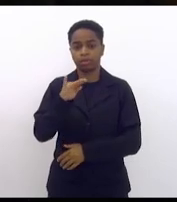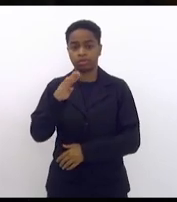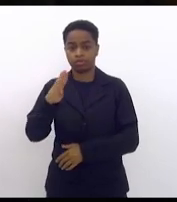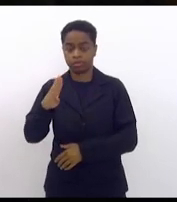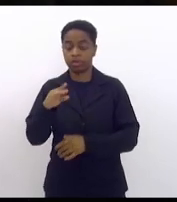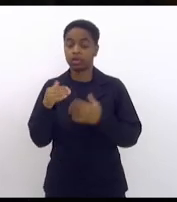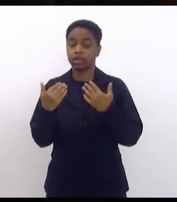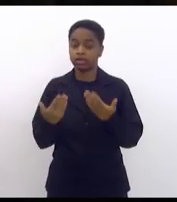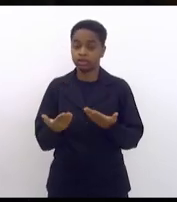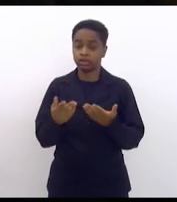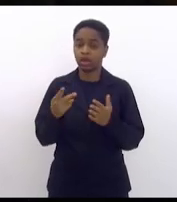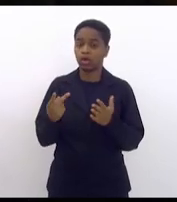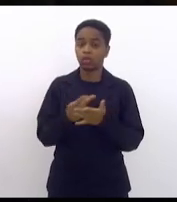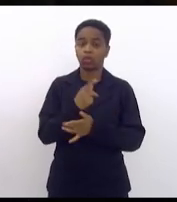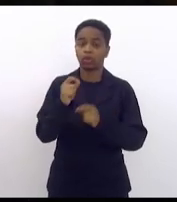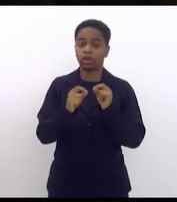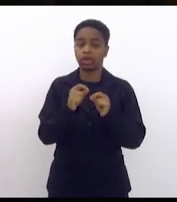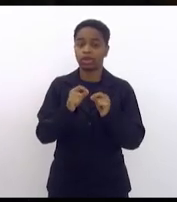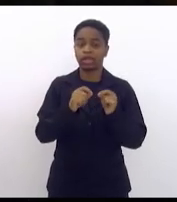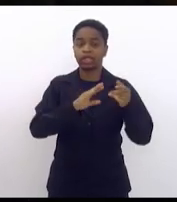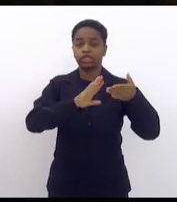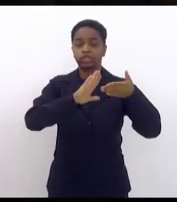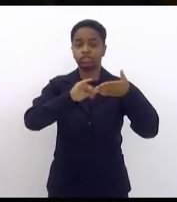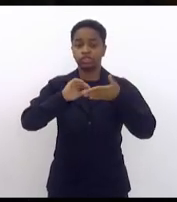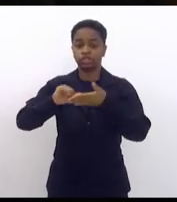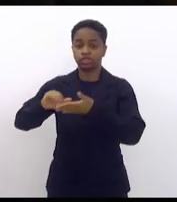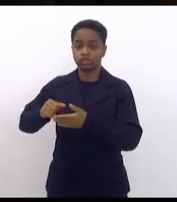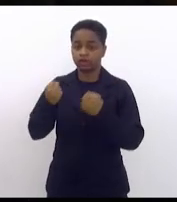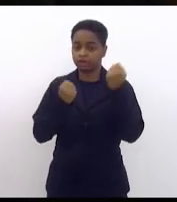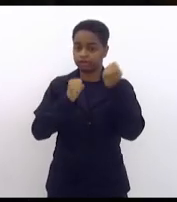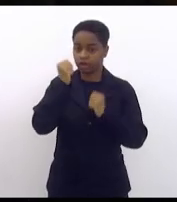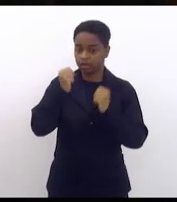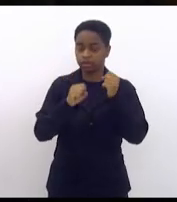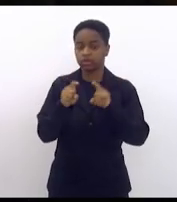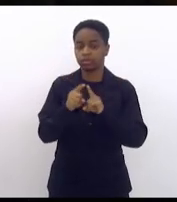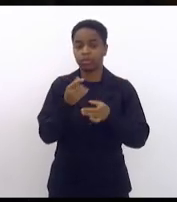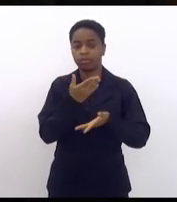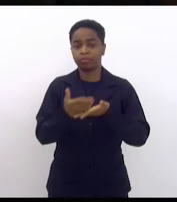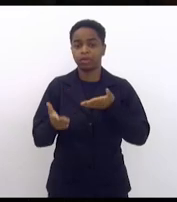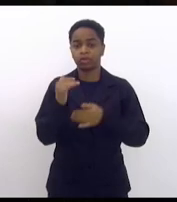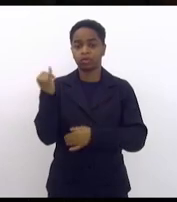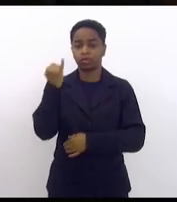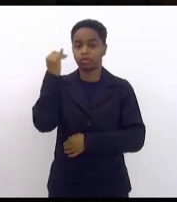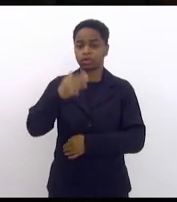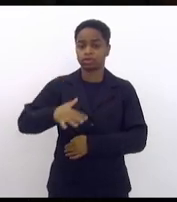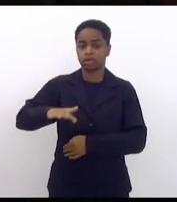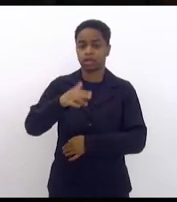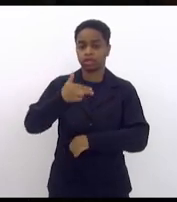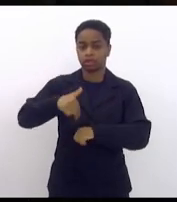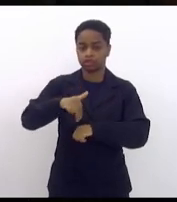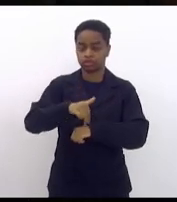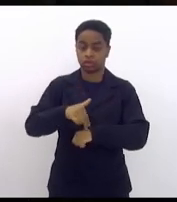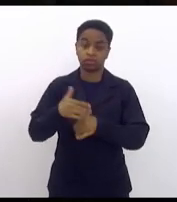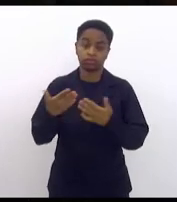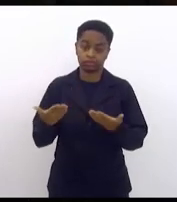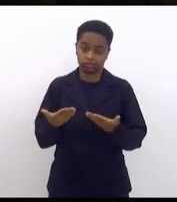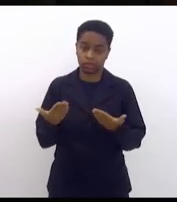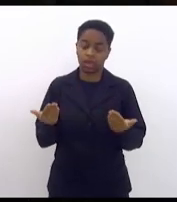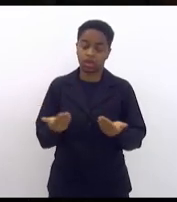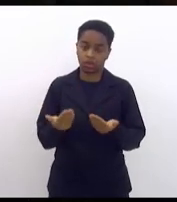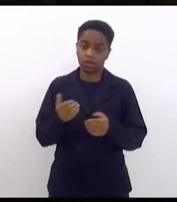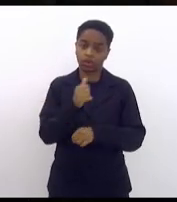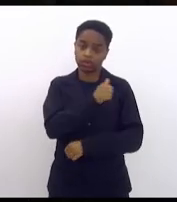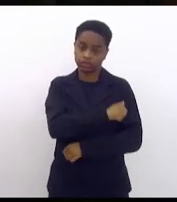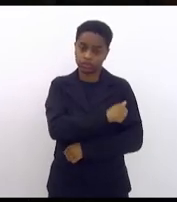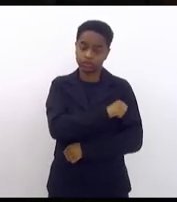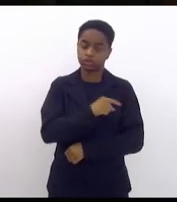se desindustrializou e o que mais perdeu relevância no cenário nacional. Esse é o Estado do Rio de Janeiro. A gente precisa